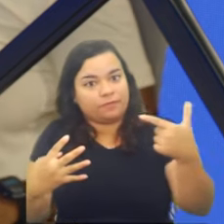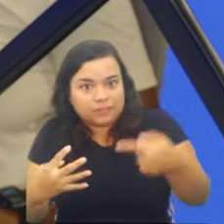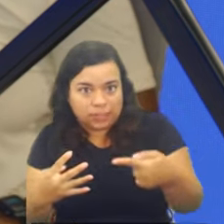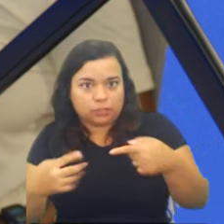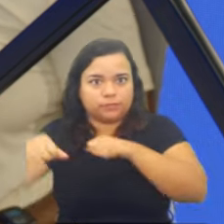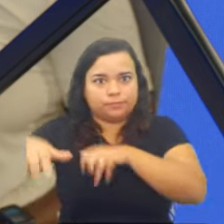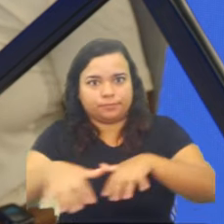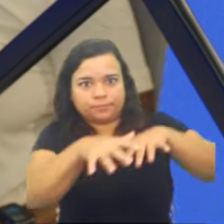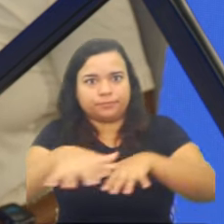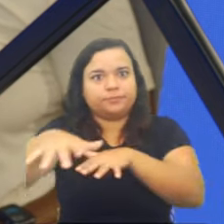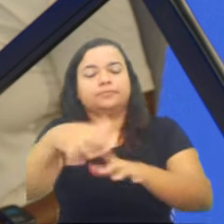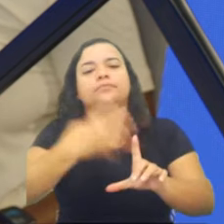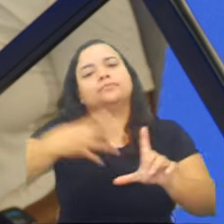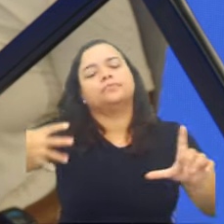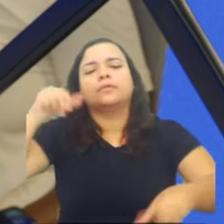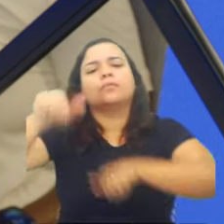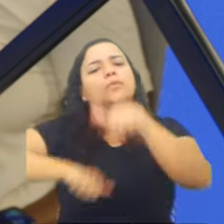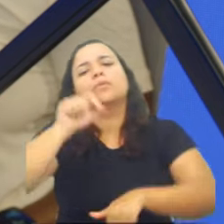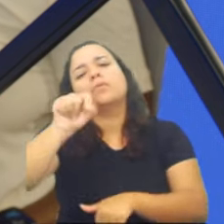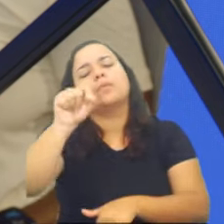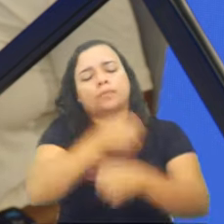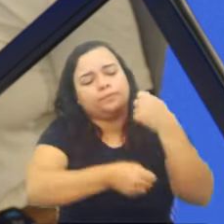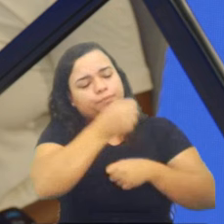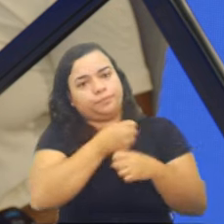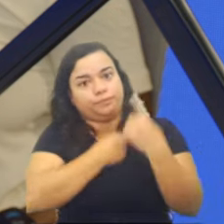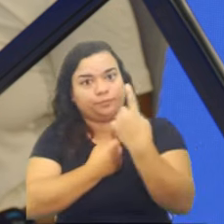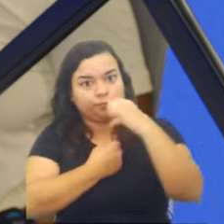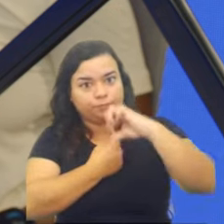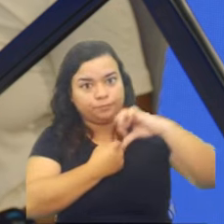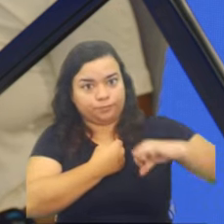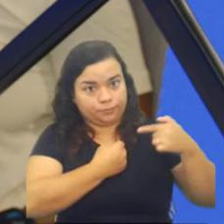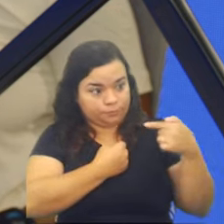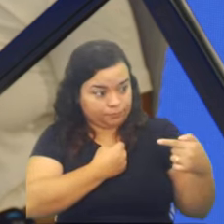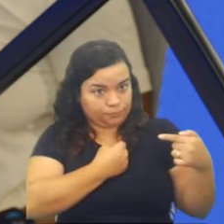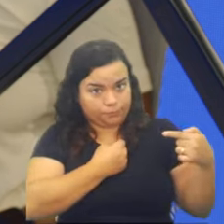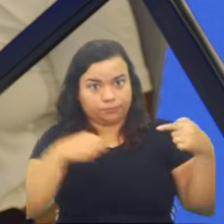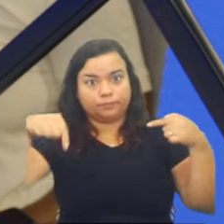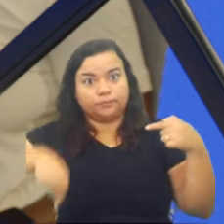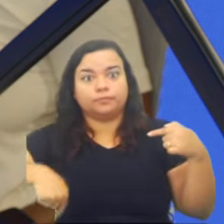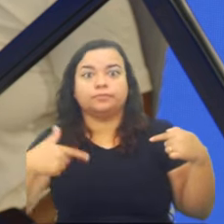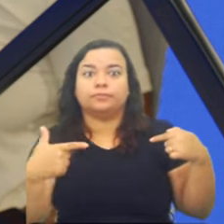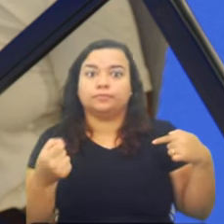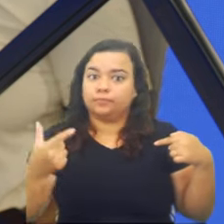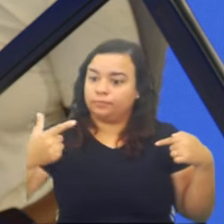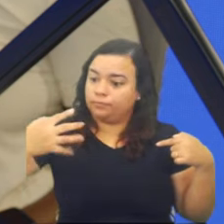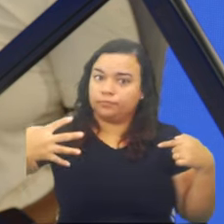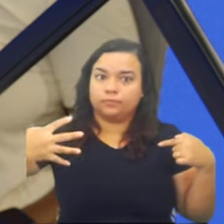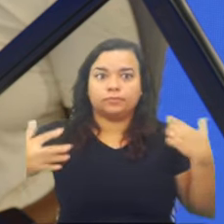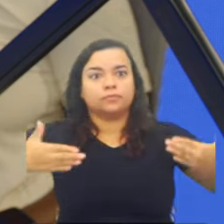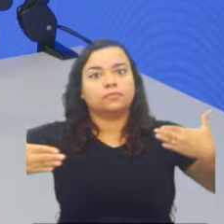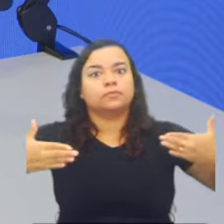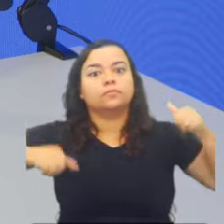eh o que que mudou de 97 para 2004 da primeira da primeira parada paraa 27ª